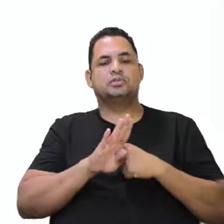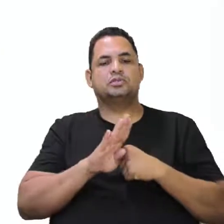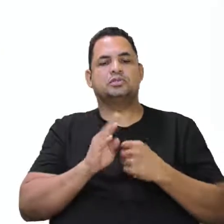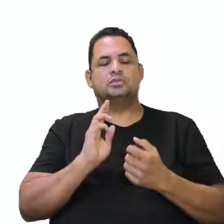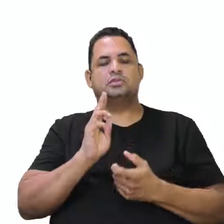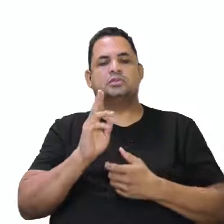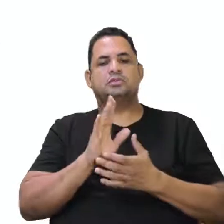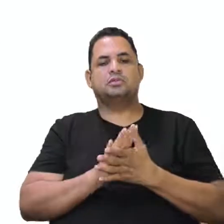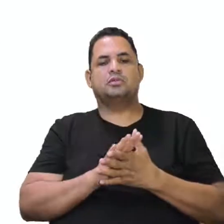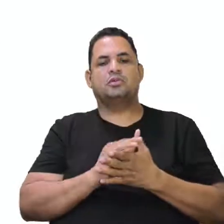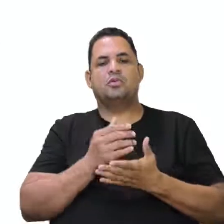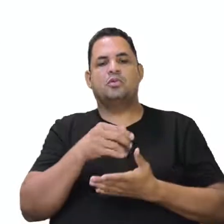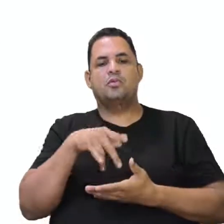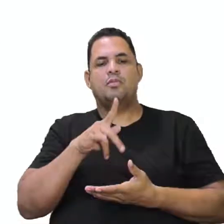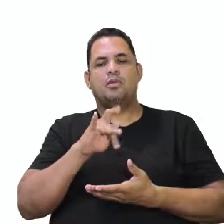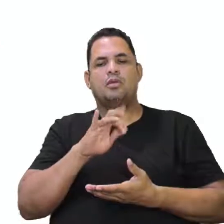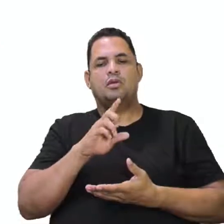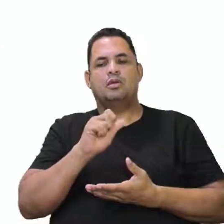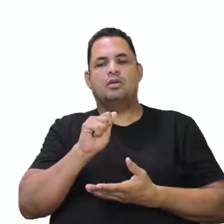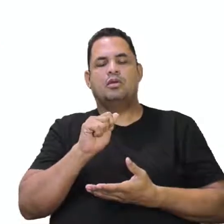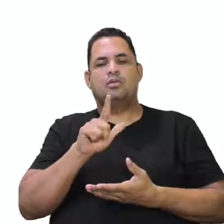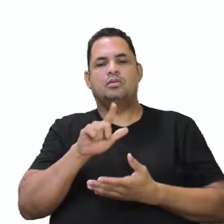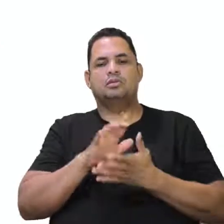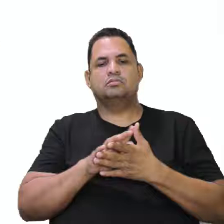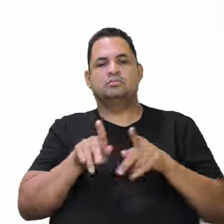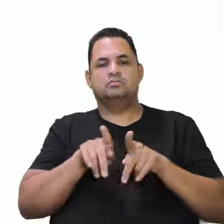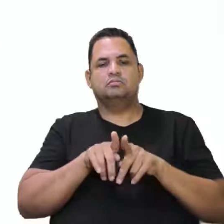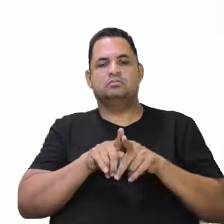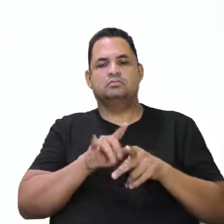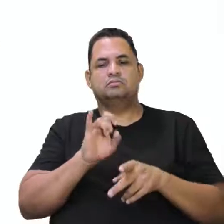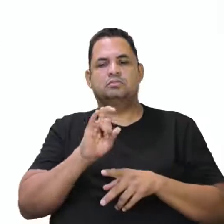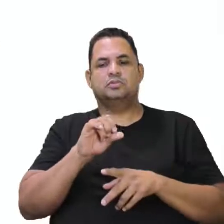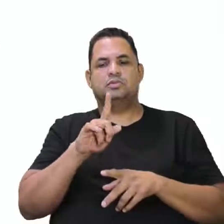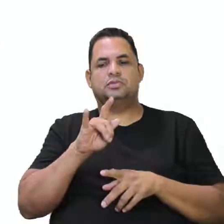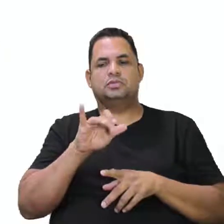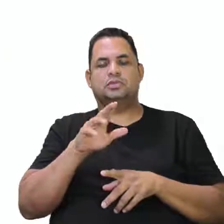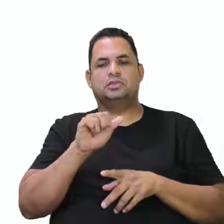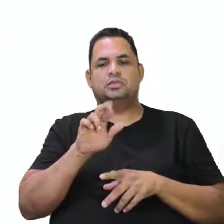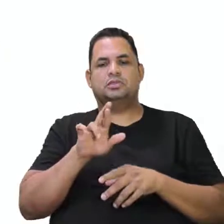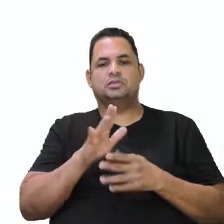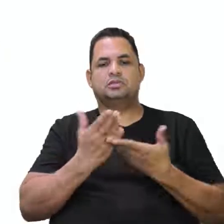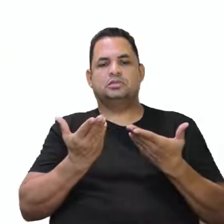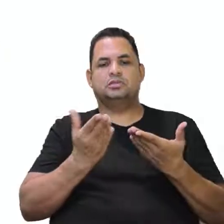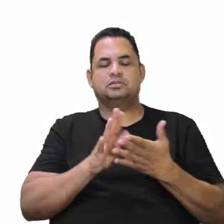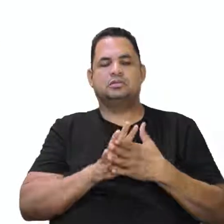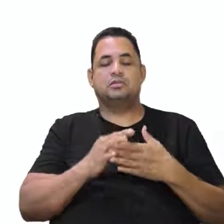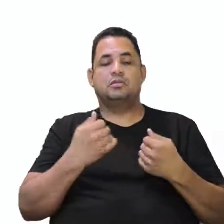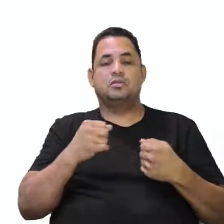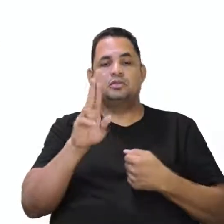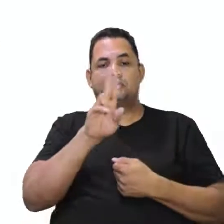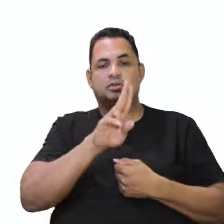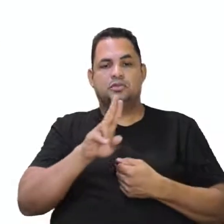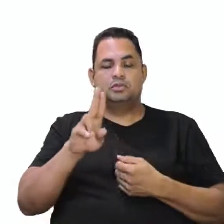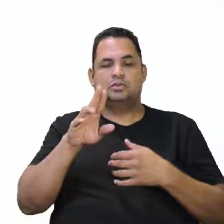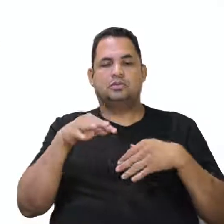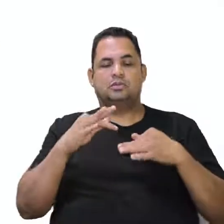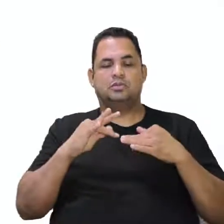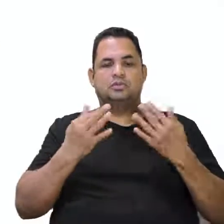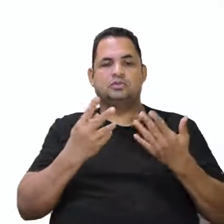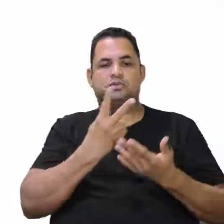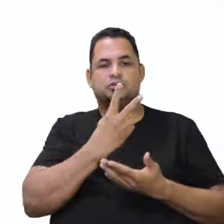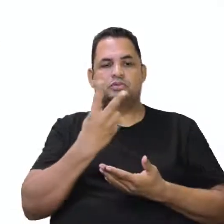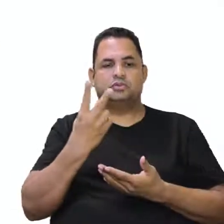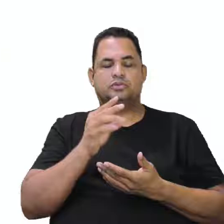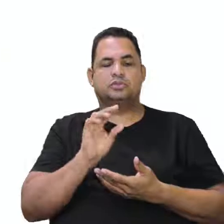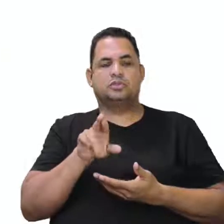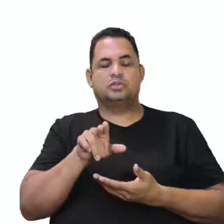no plural ou no singular. Presta atenção que vai ter uma forma de você identificar qual dos dois você pode usar, porque afinal de contas os dois